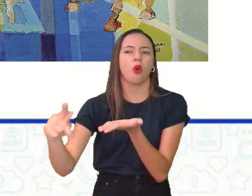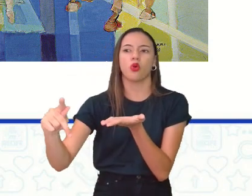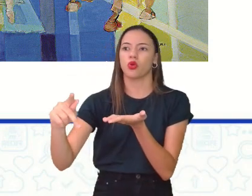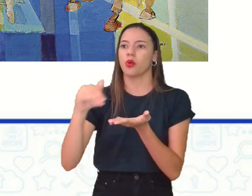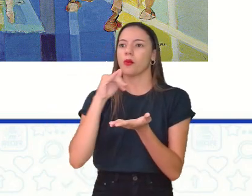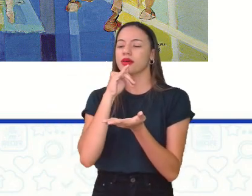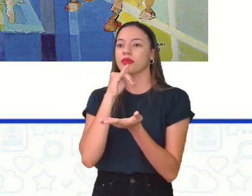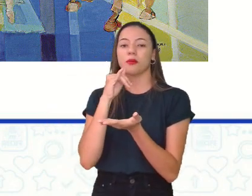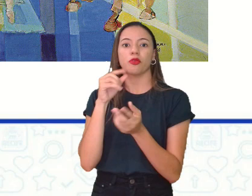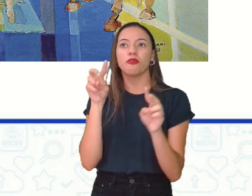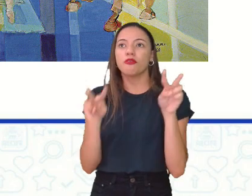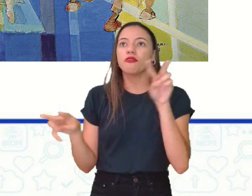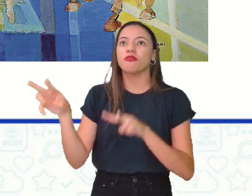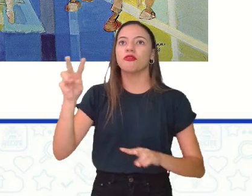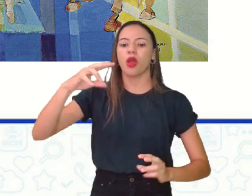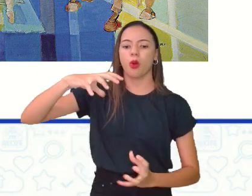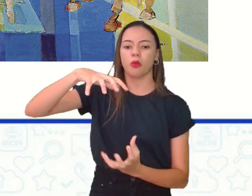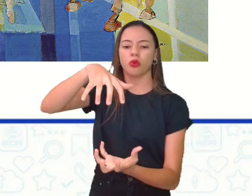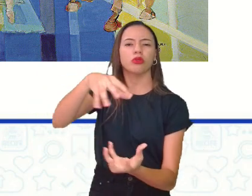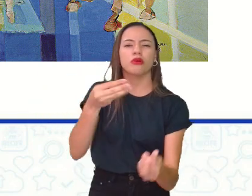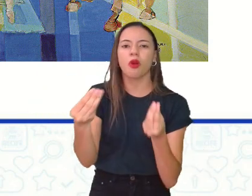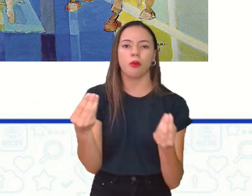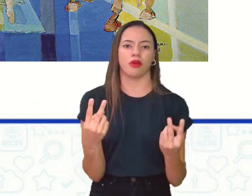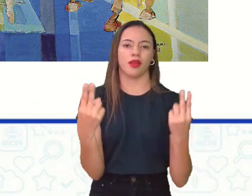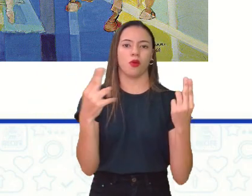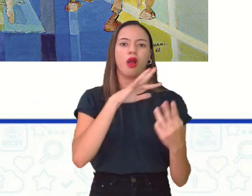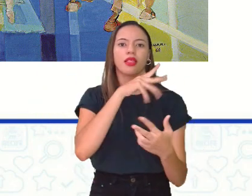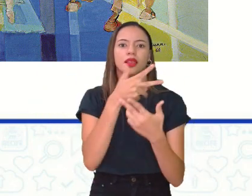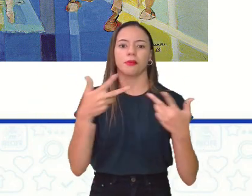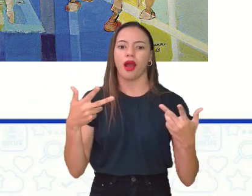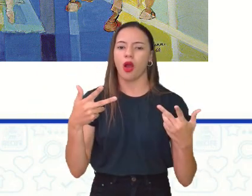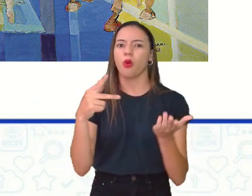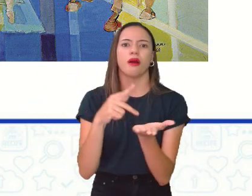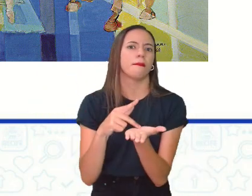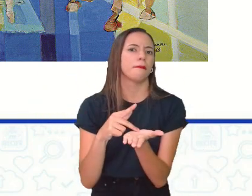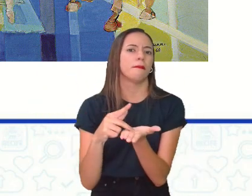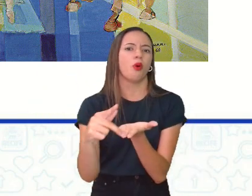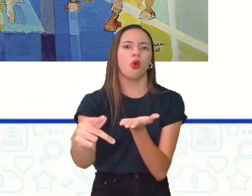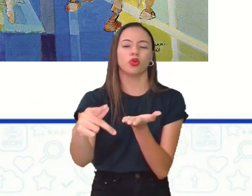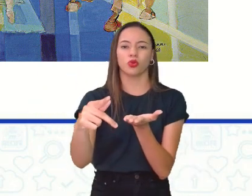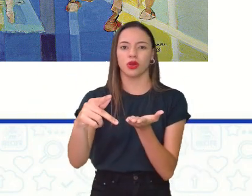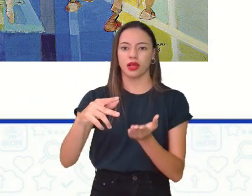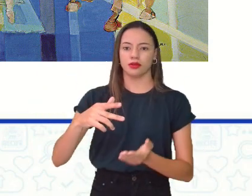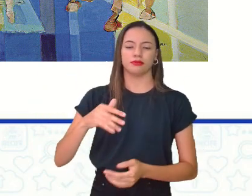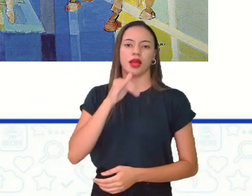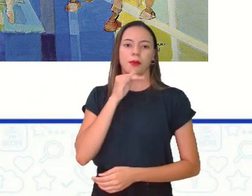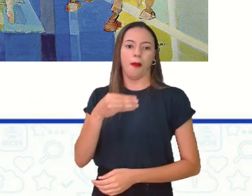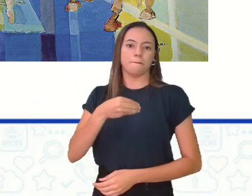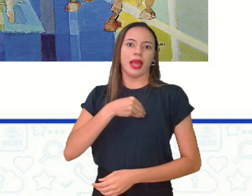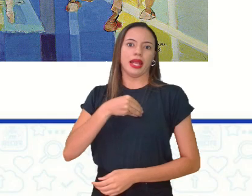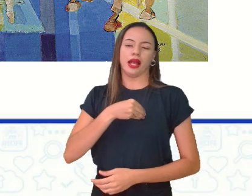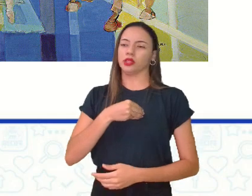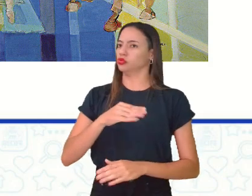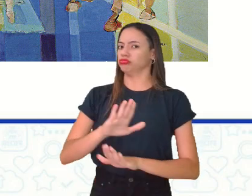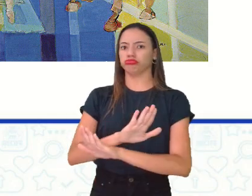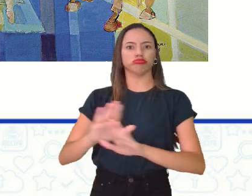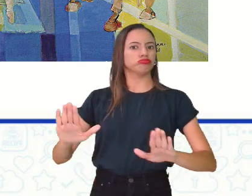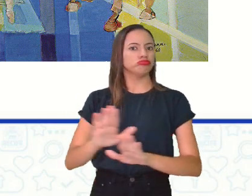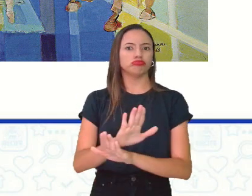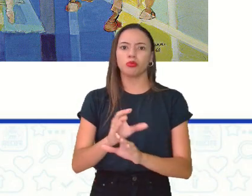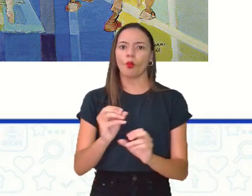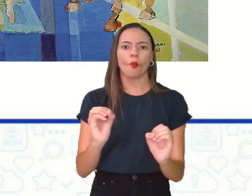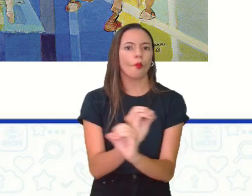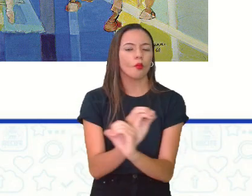animais completamente inocentes, né? Livres do pecado, né? Porque Maria, né,